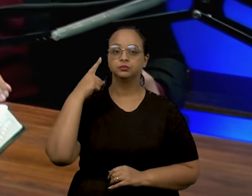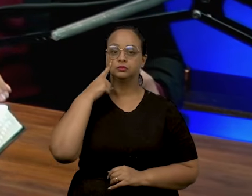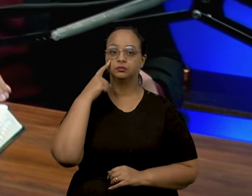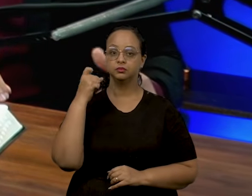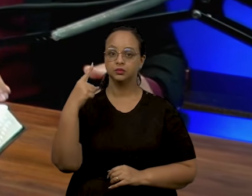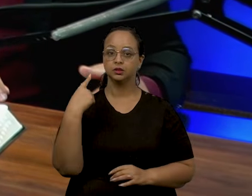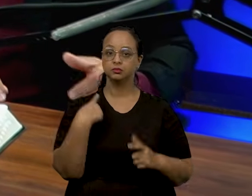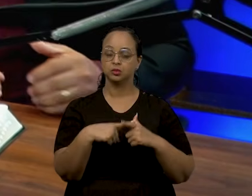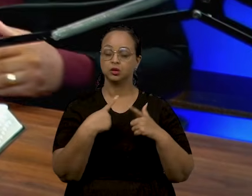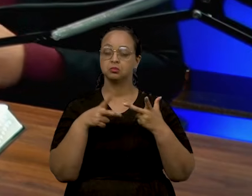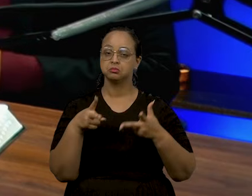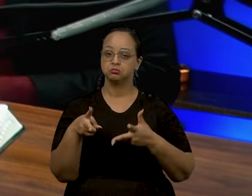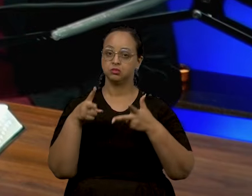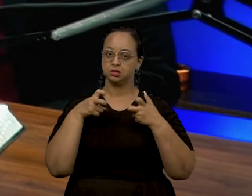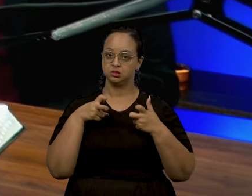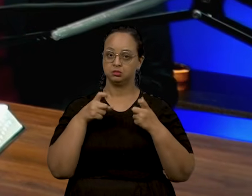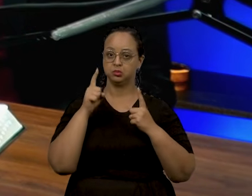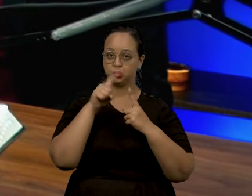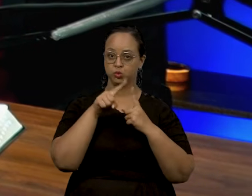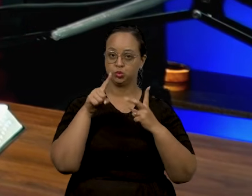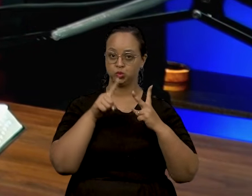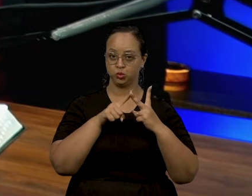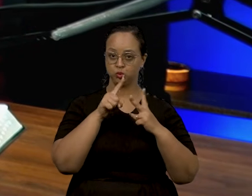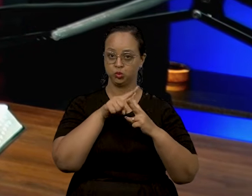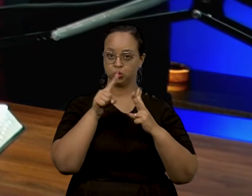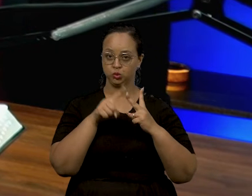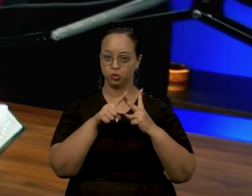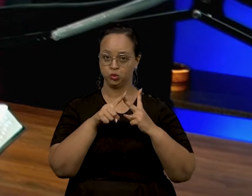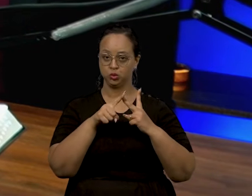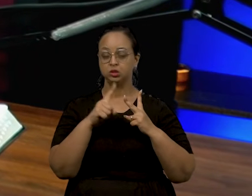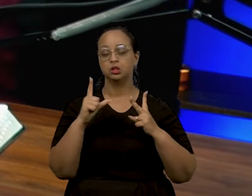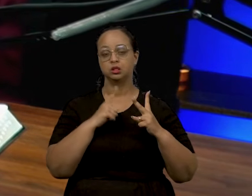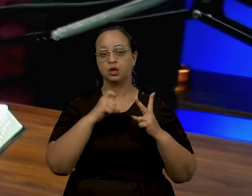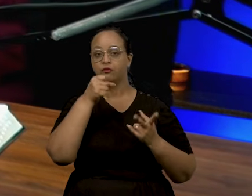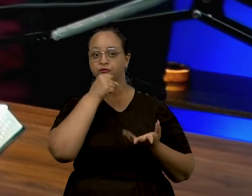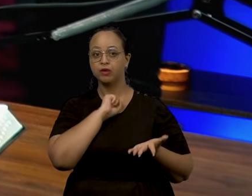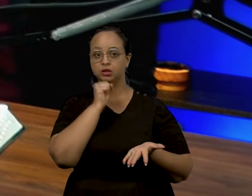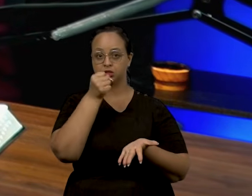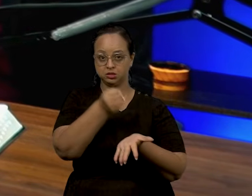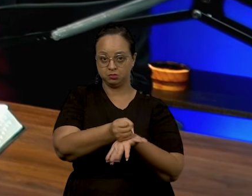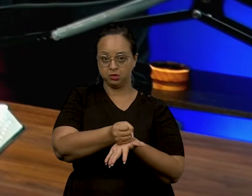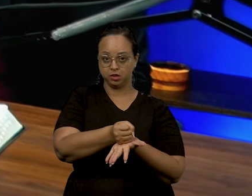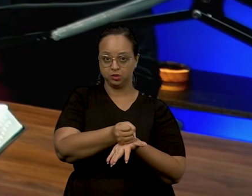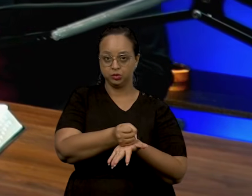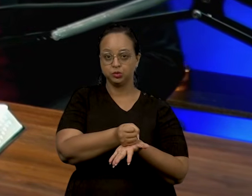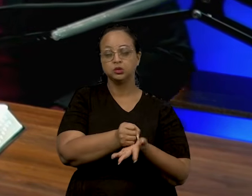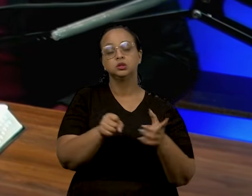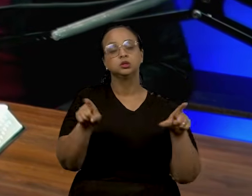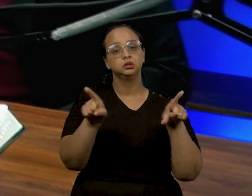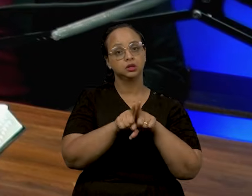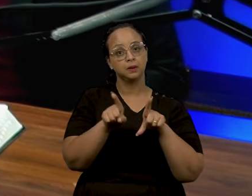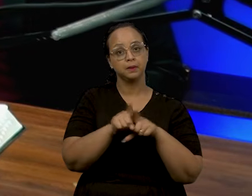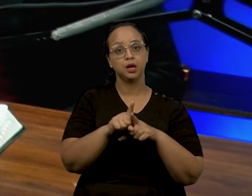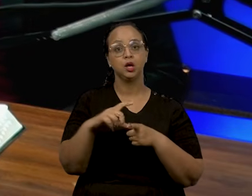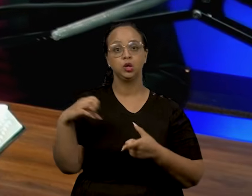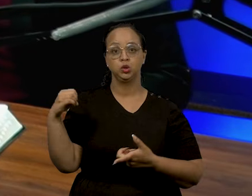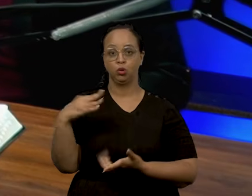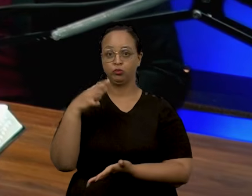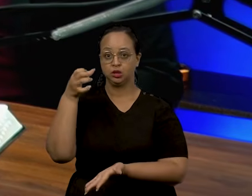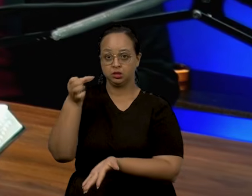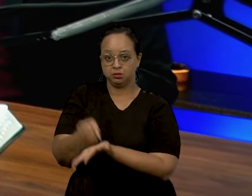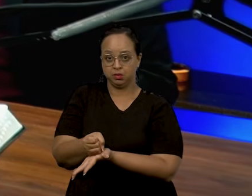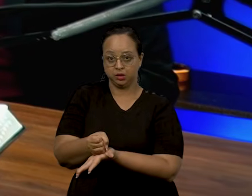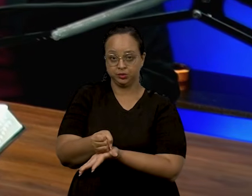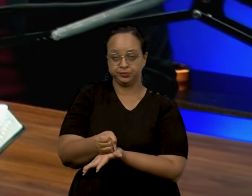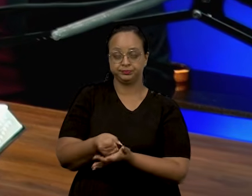Testamento, nós temos o Novo Testamento. E nós vamos ver uma mudança um pouco na forma